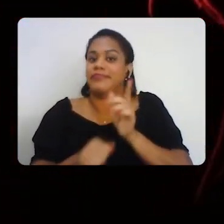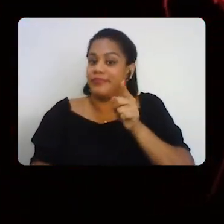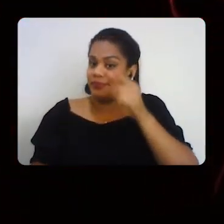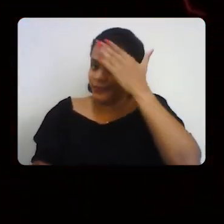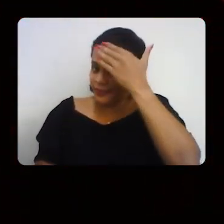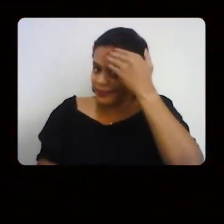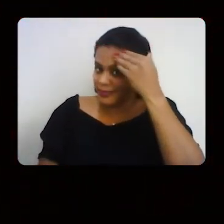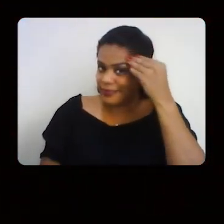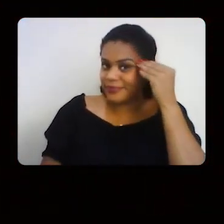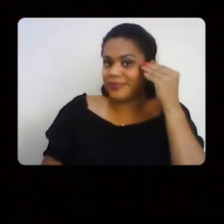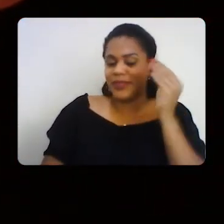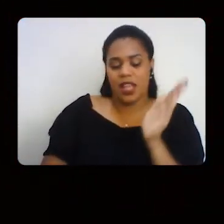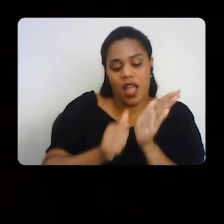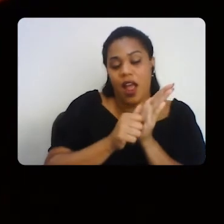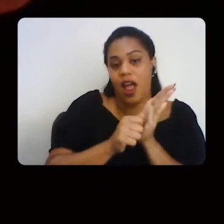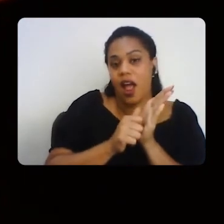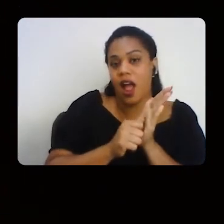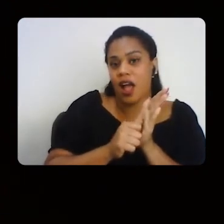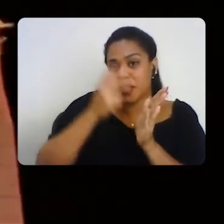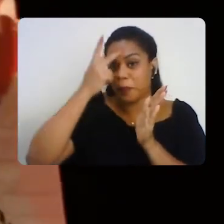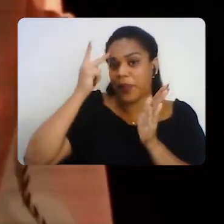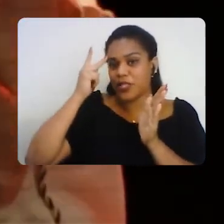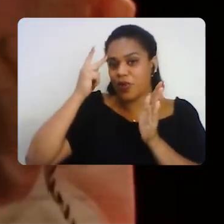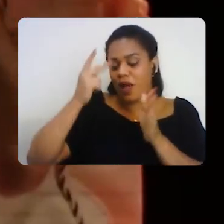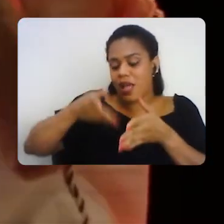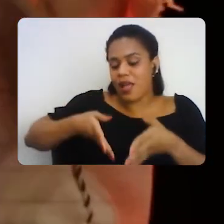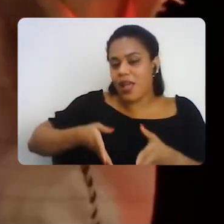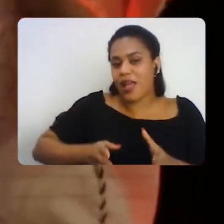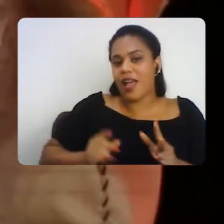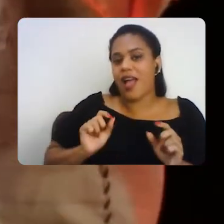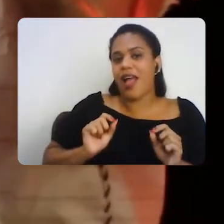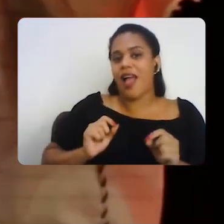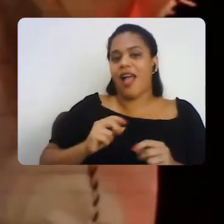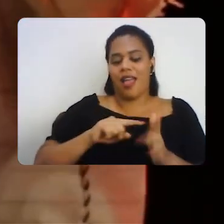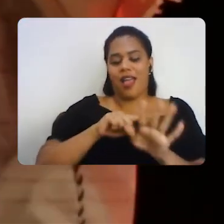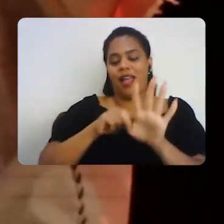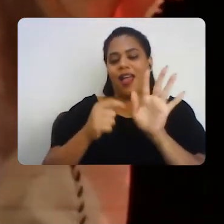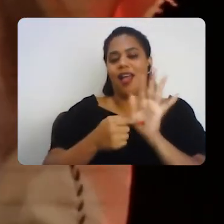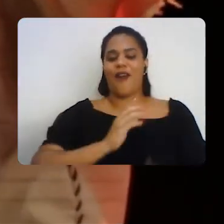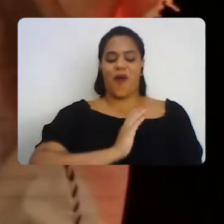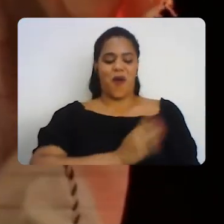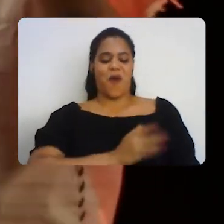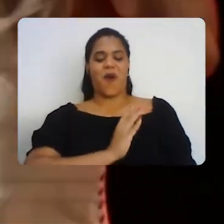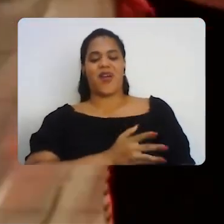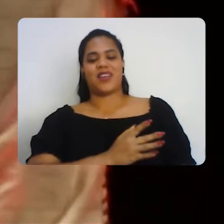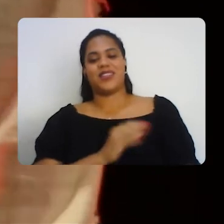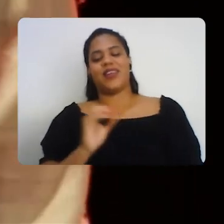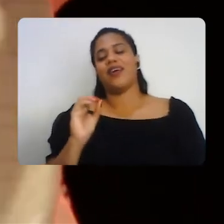e esquece que caroço de gente é um coração.